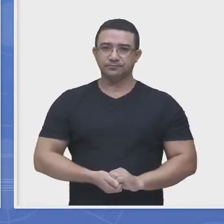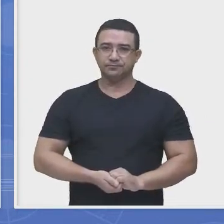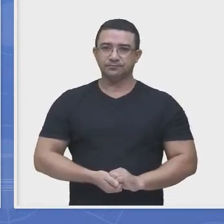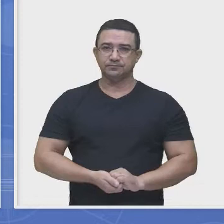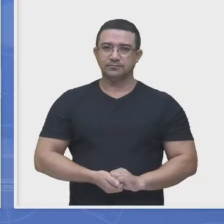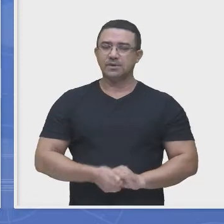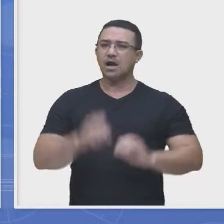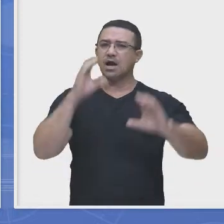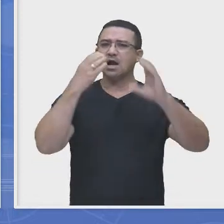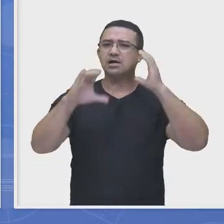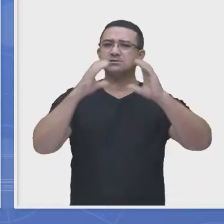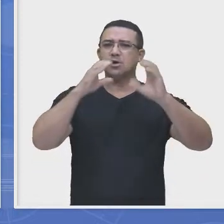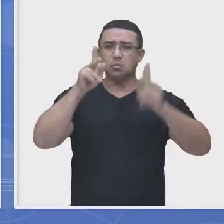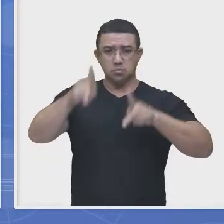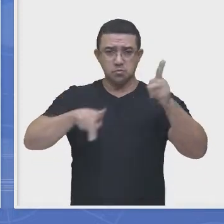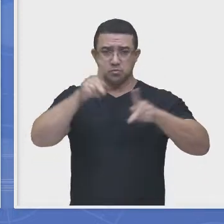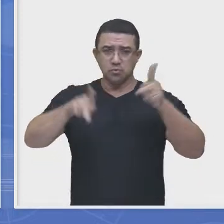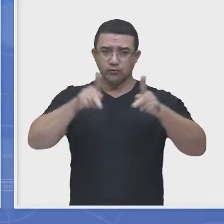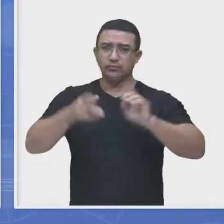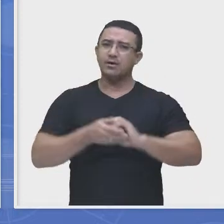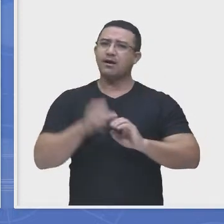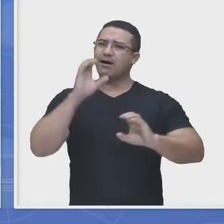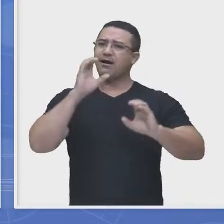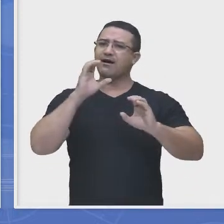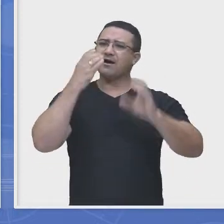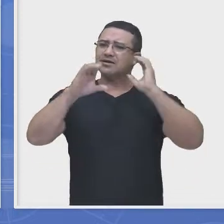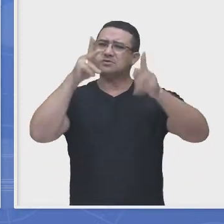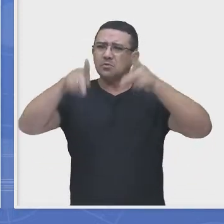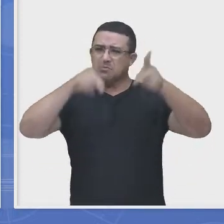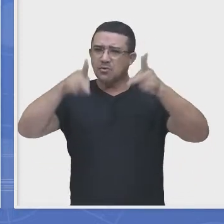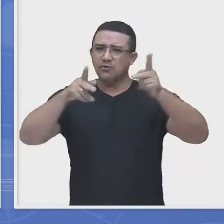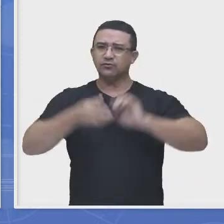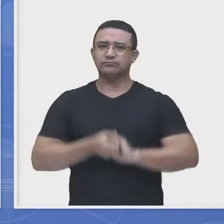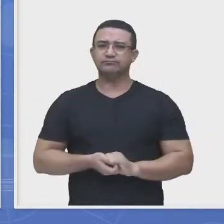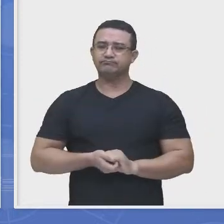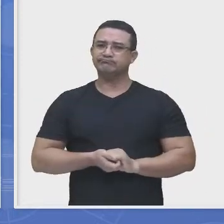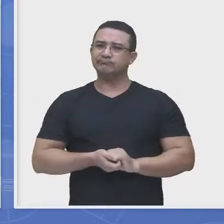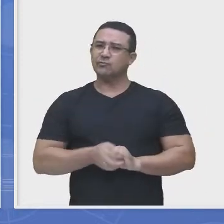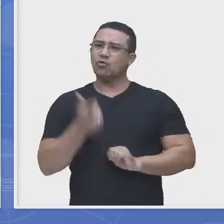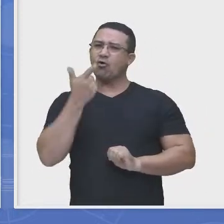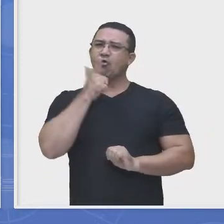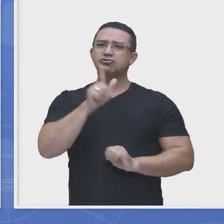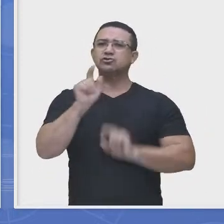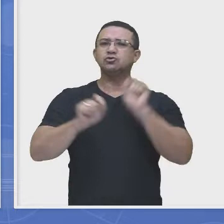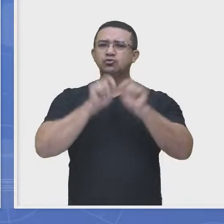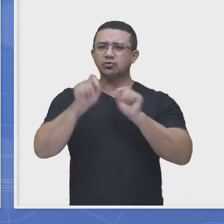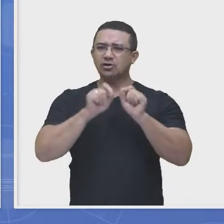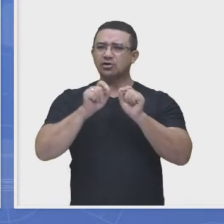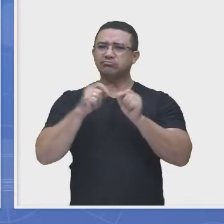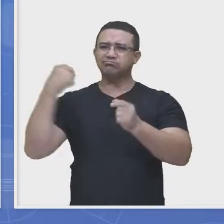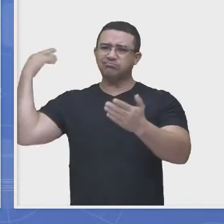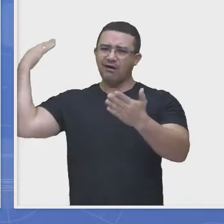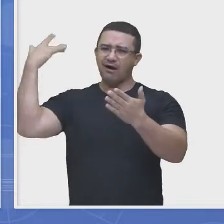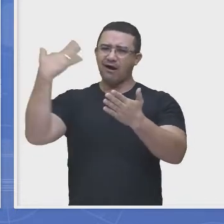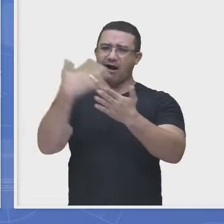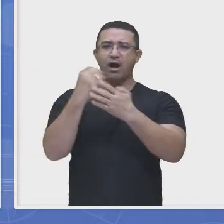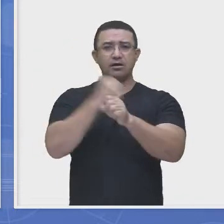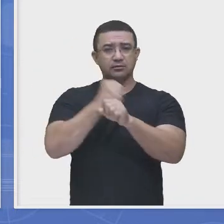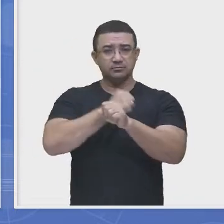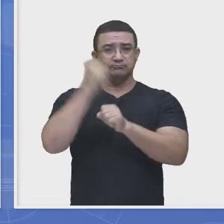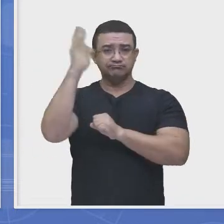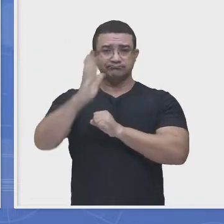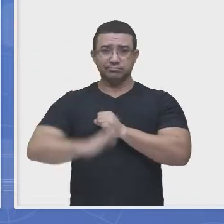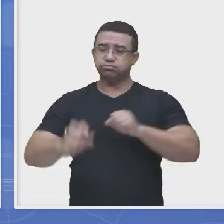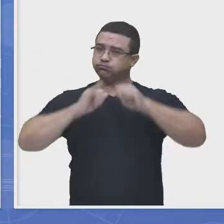A canção popular. A canção popular alcançou nos últimos anos no Brasil uma